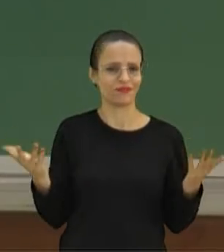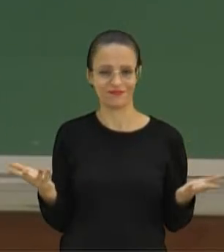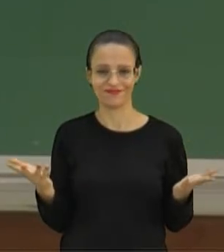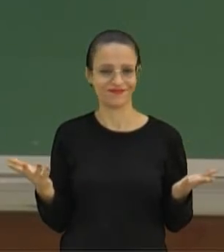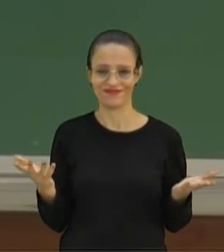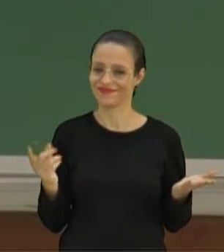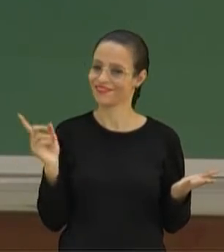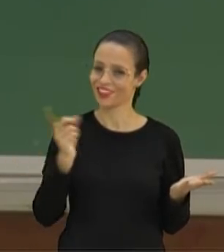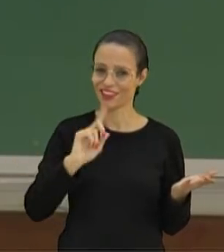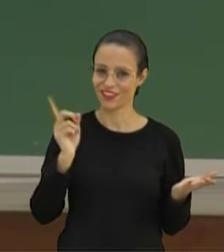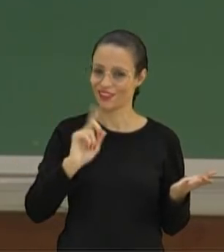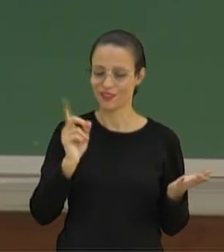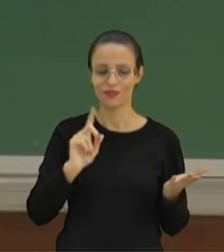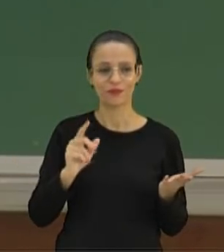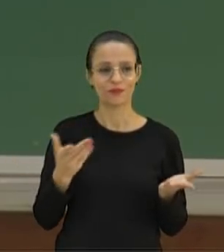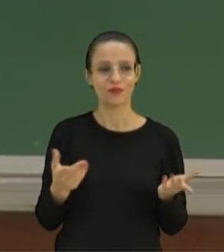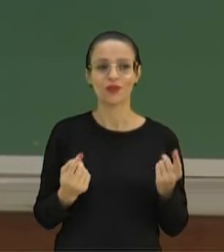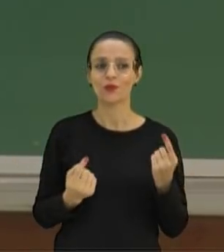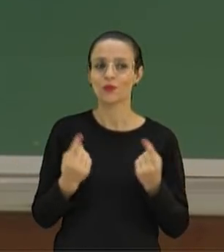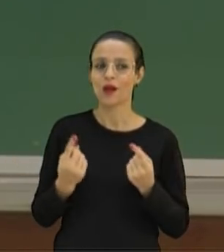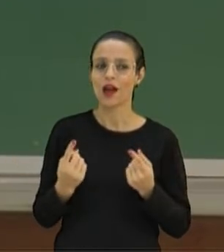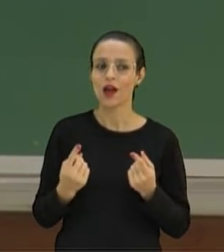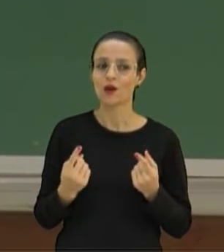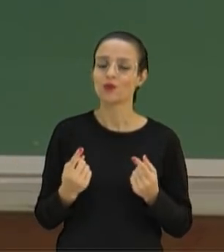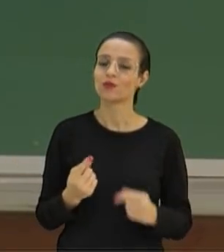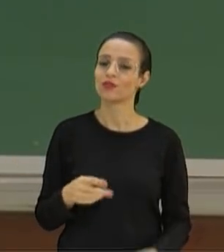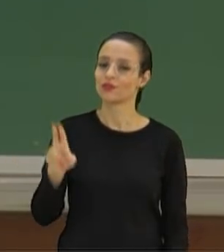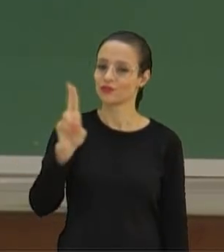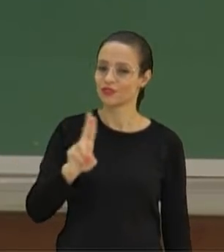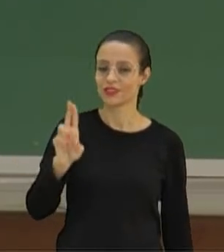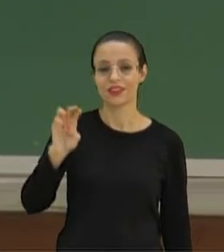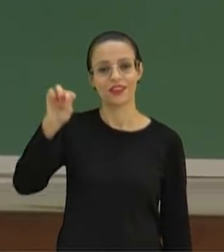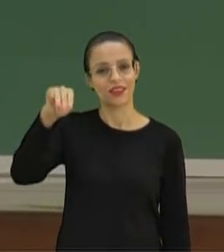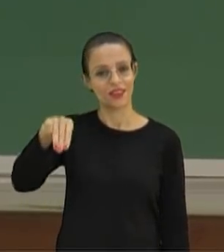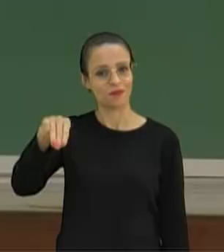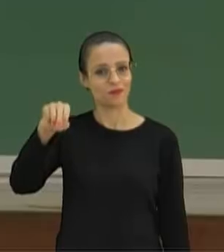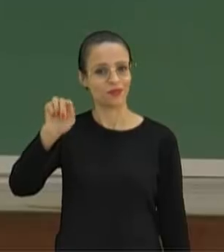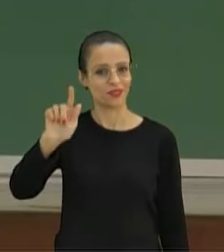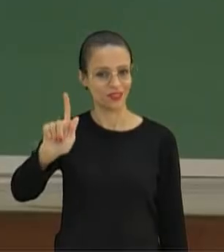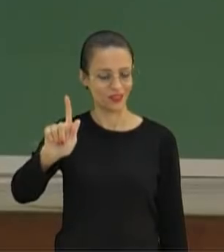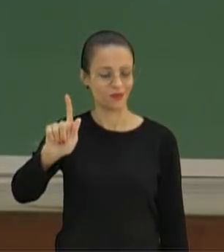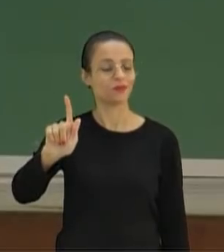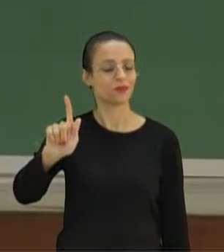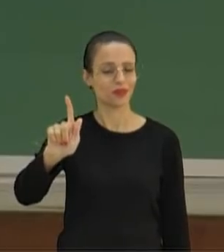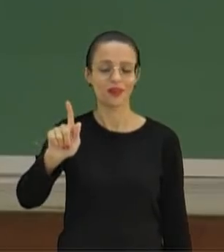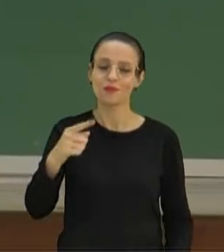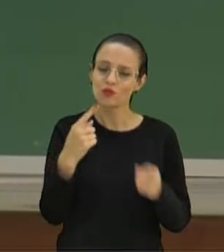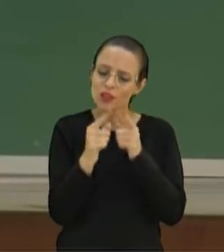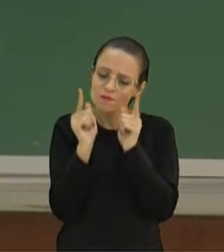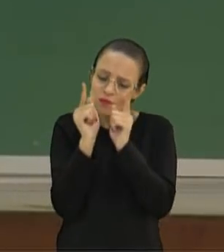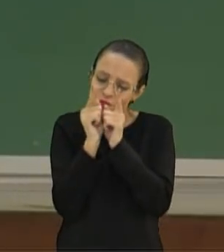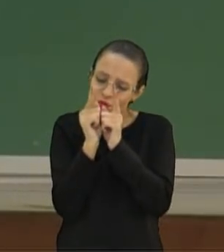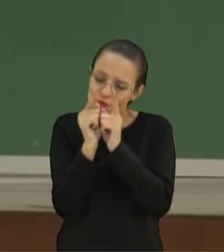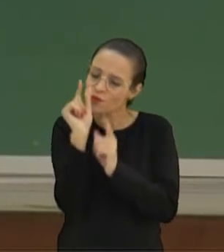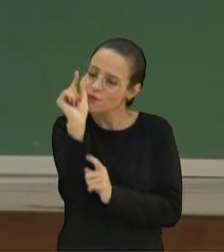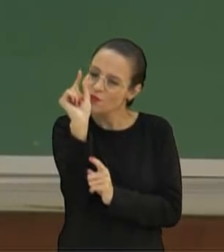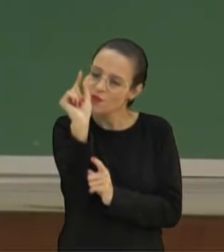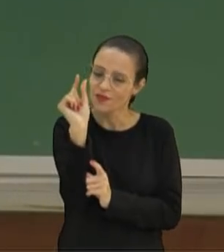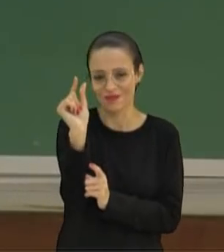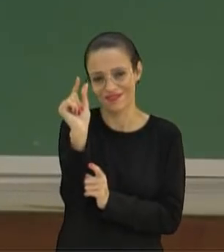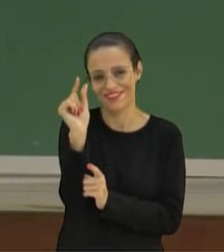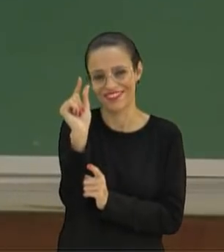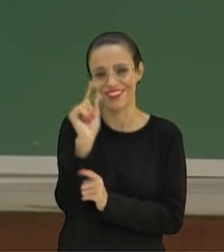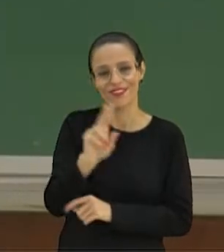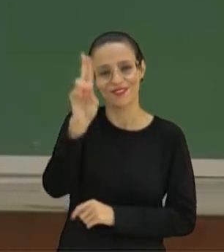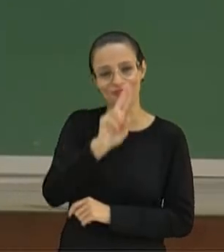formiga? Não, né? Então, qual é o que nós vamos utilizar? O miligrama, porque ela é muito pequenininha, então nós